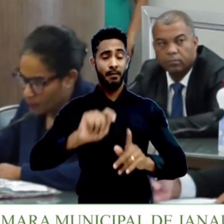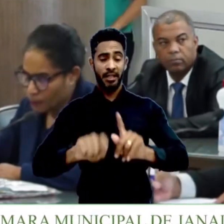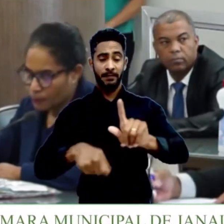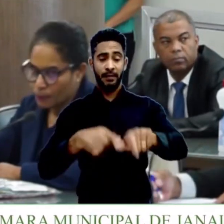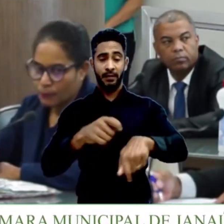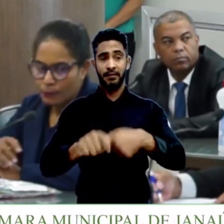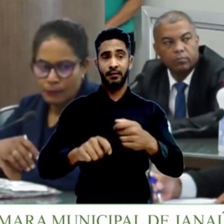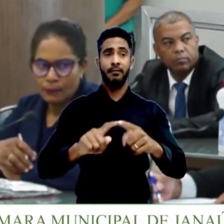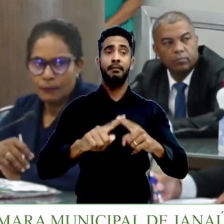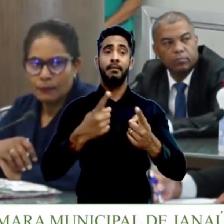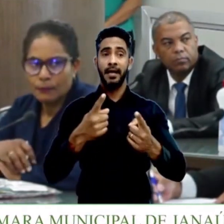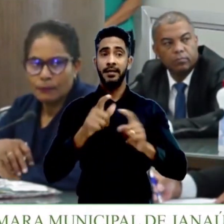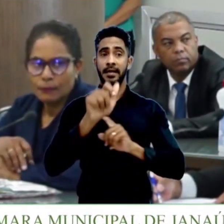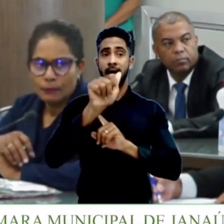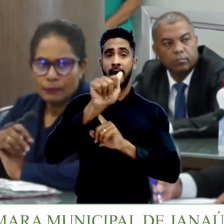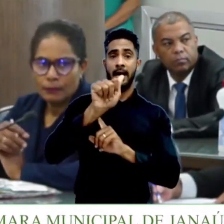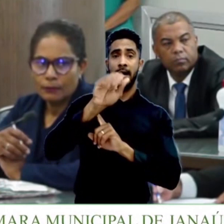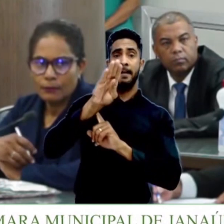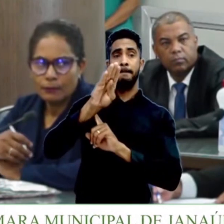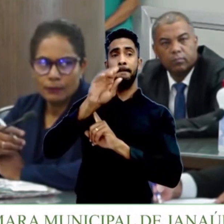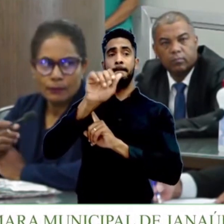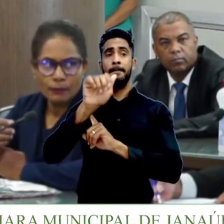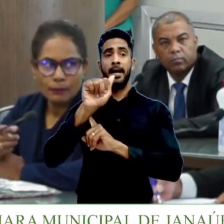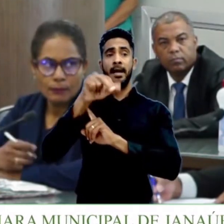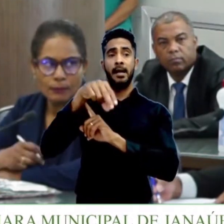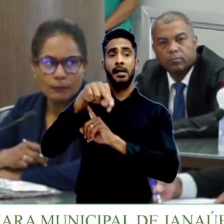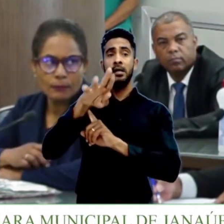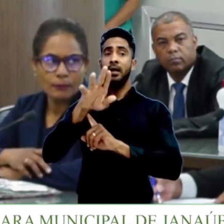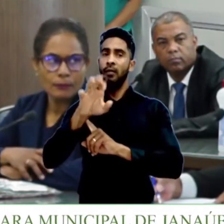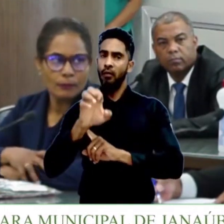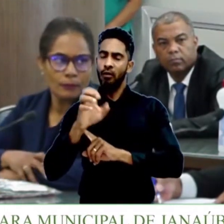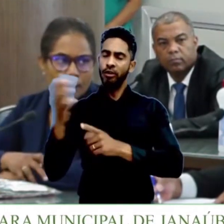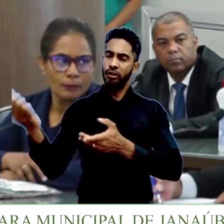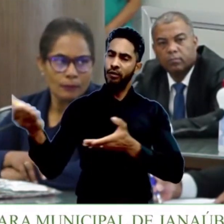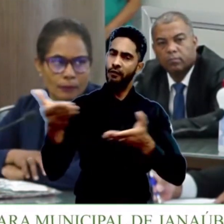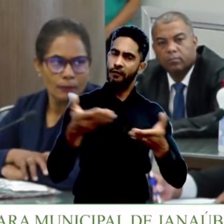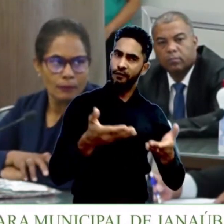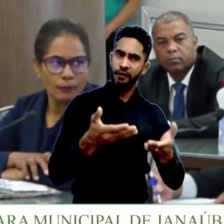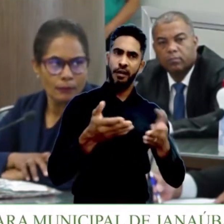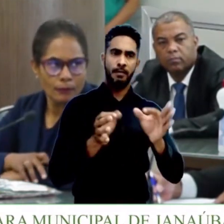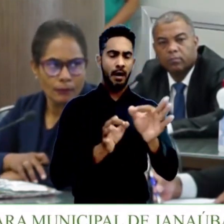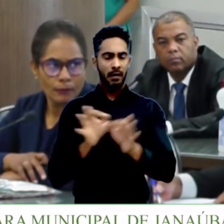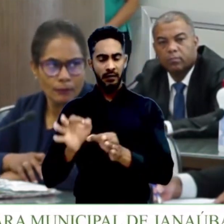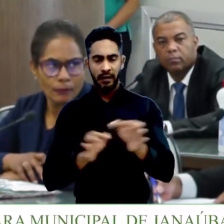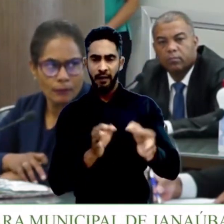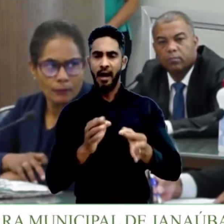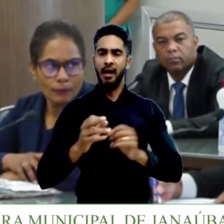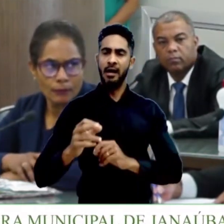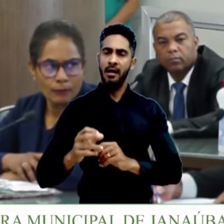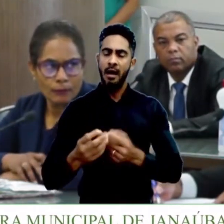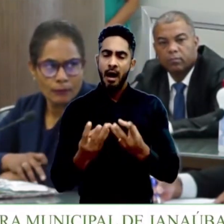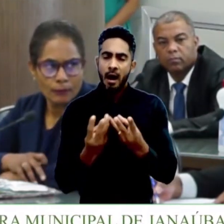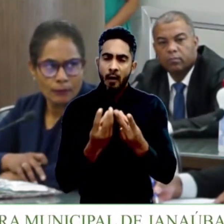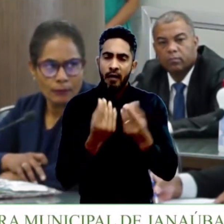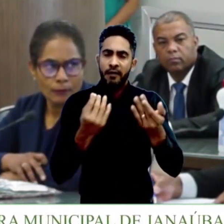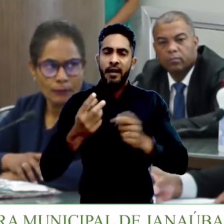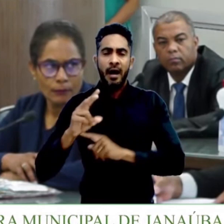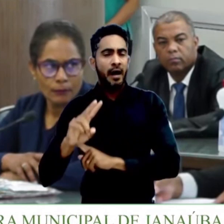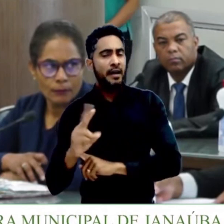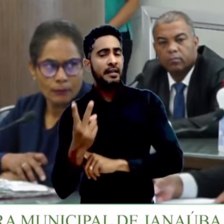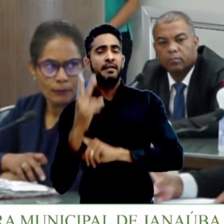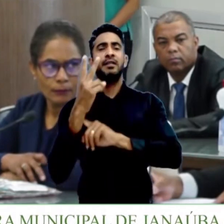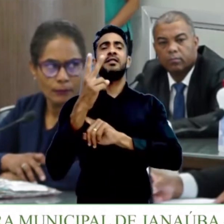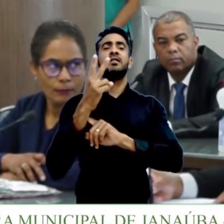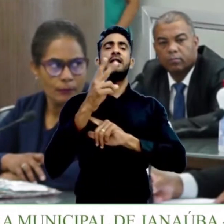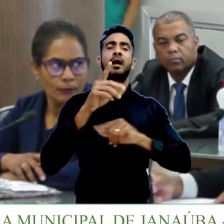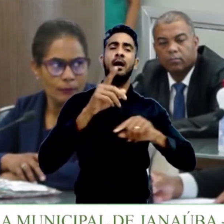a Banorte veio para unificar preço, peso, valorizar o produto do produtor. Então, isso